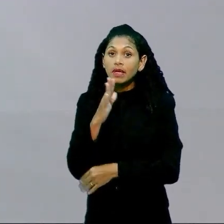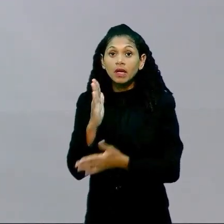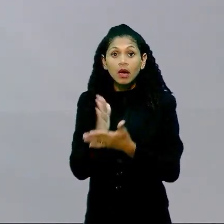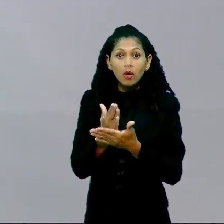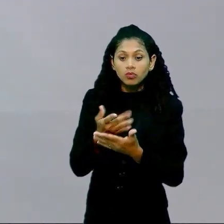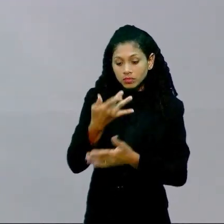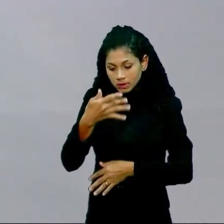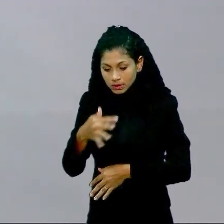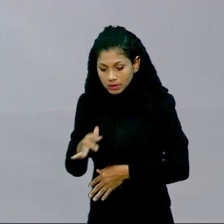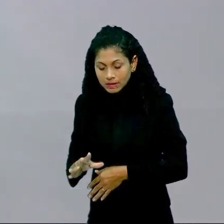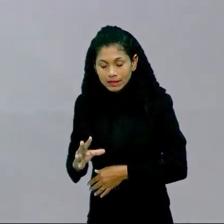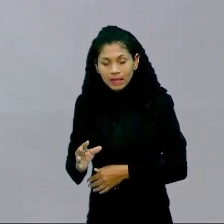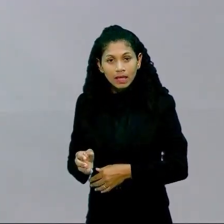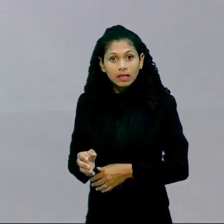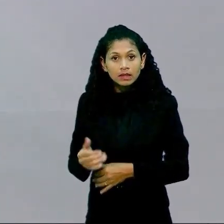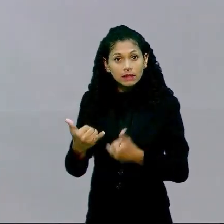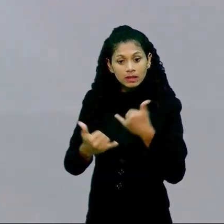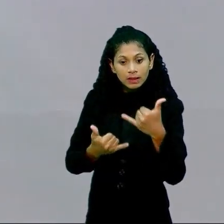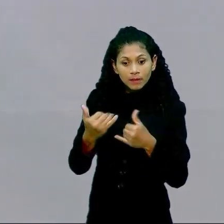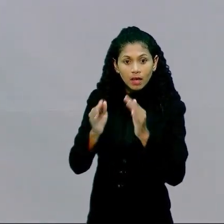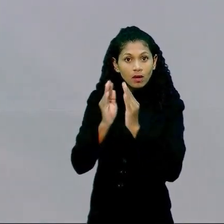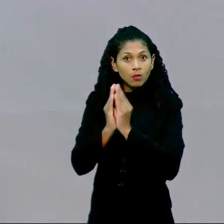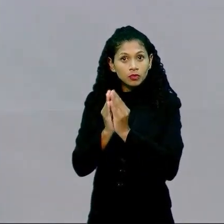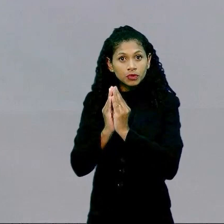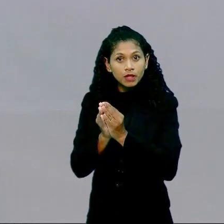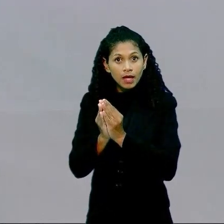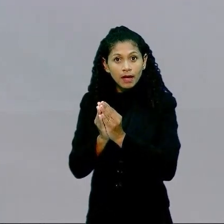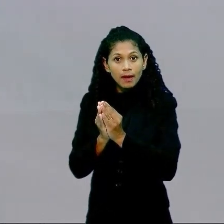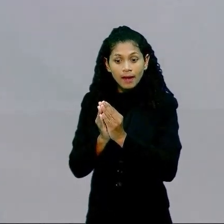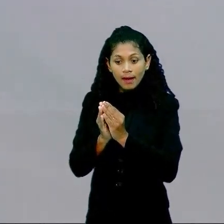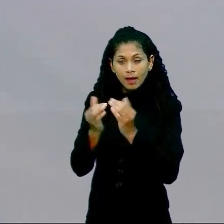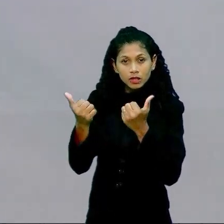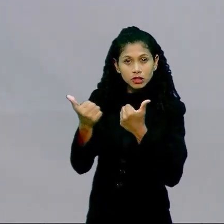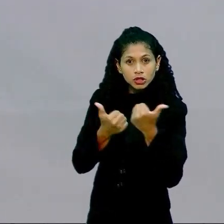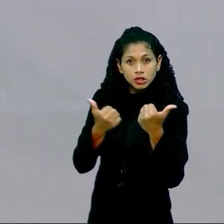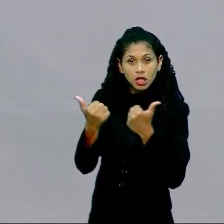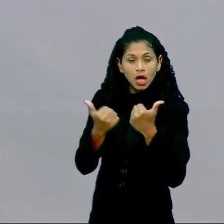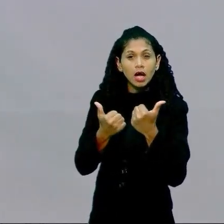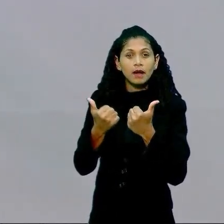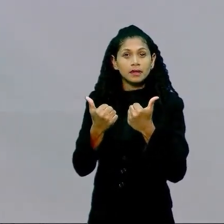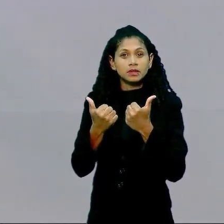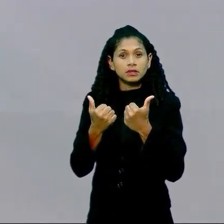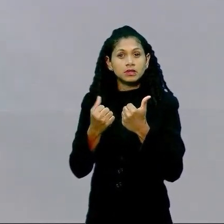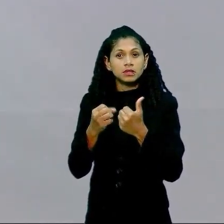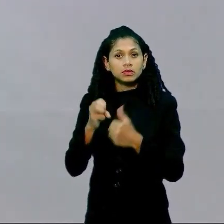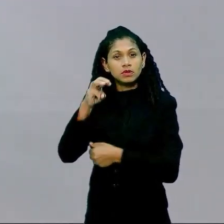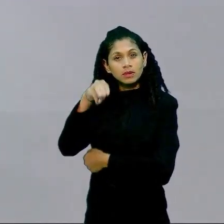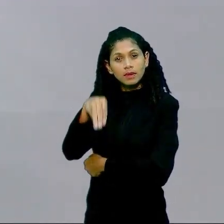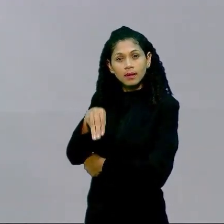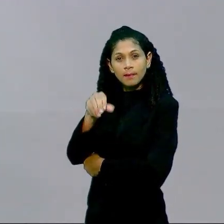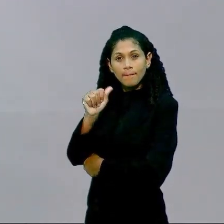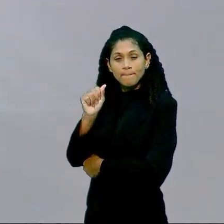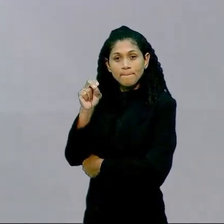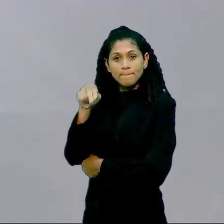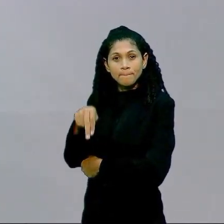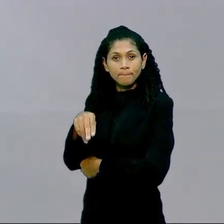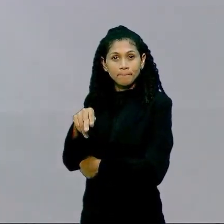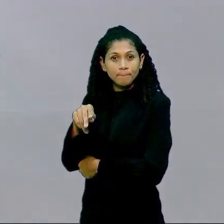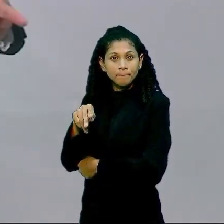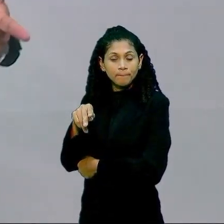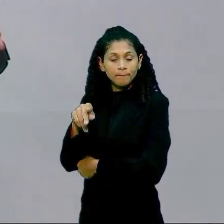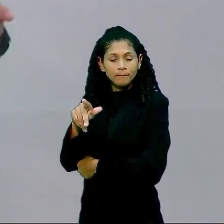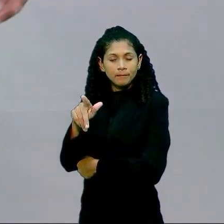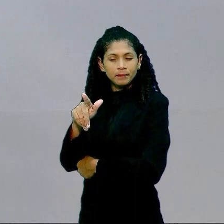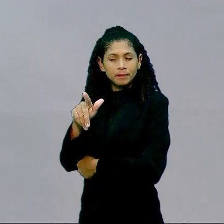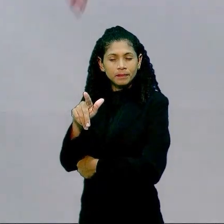carrinho. Algumas pessoas ainda, se eu falar manja, você já, associação, vamos brincar da manja? Algumas outras práticas vão